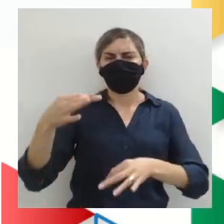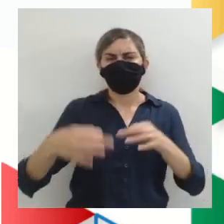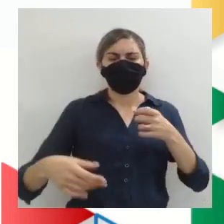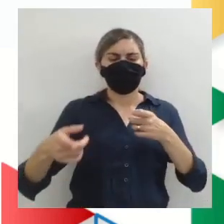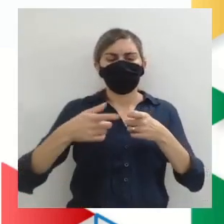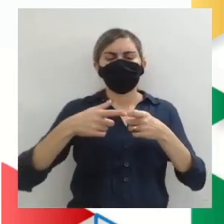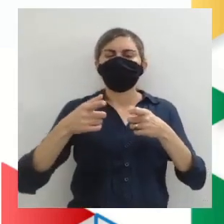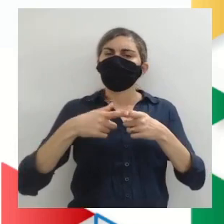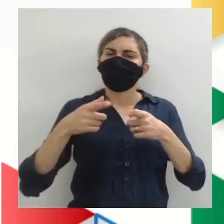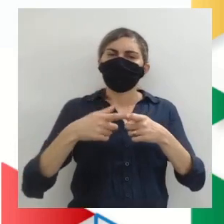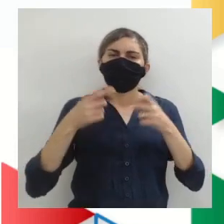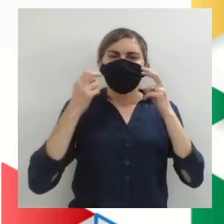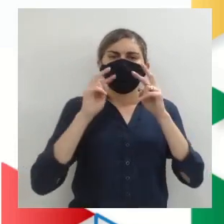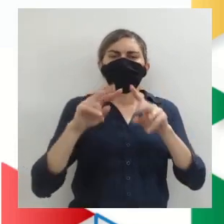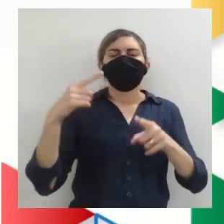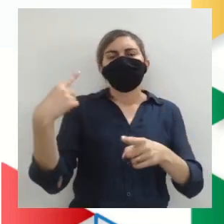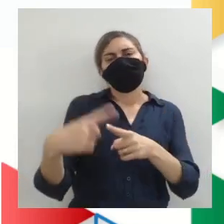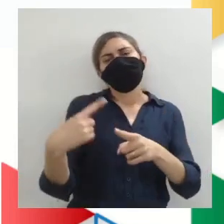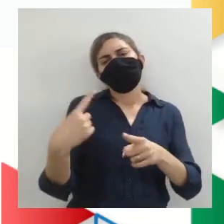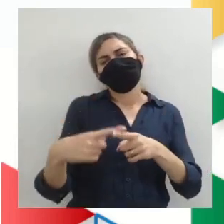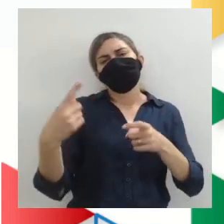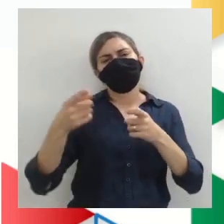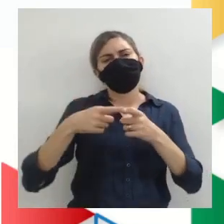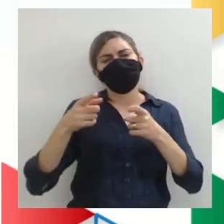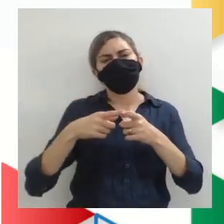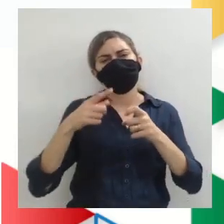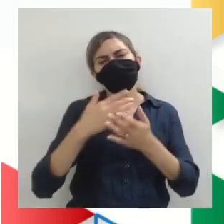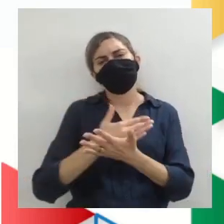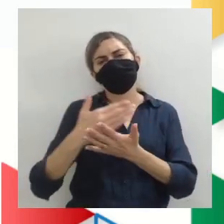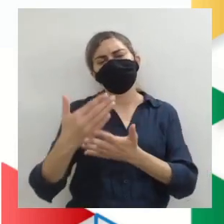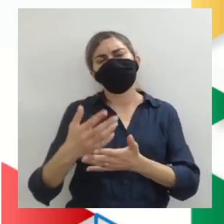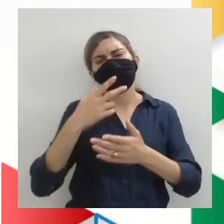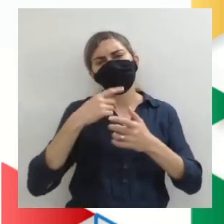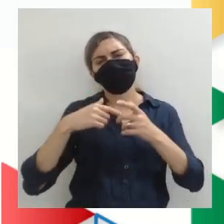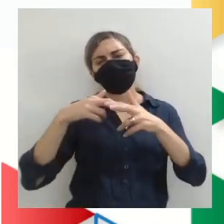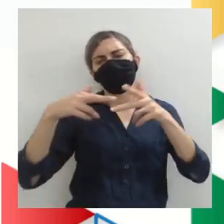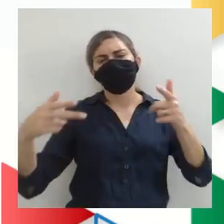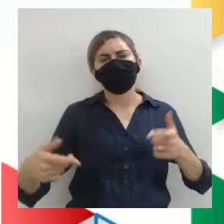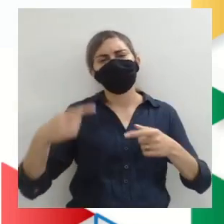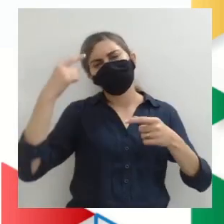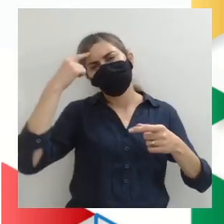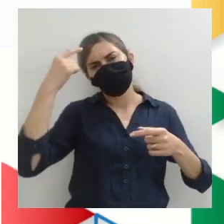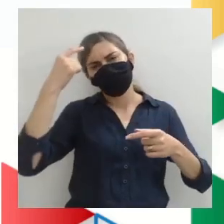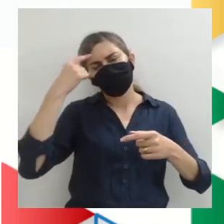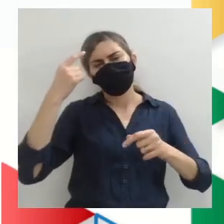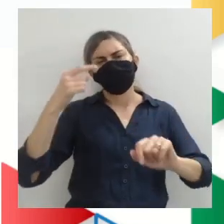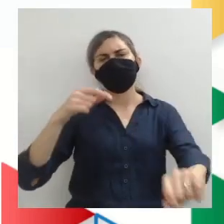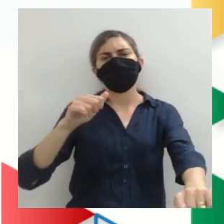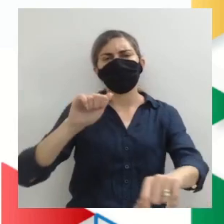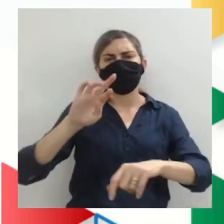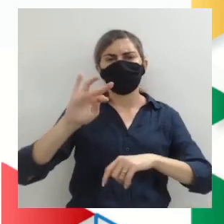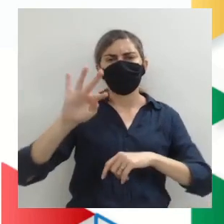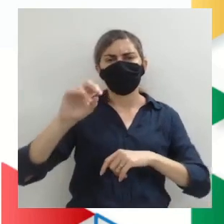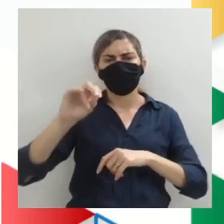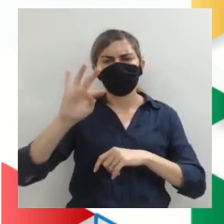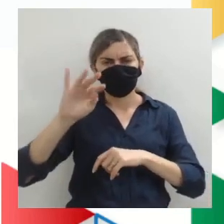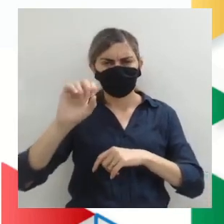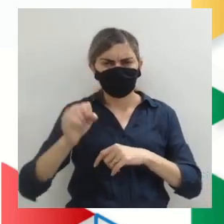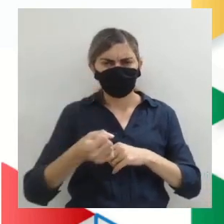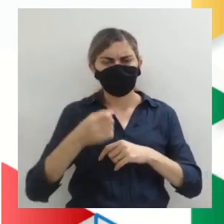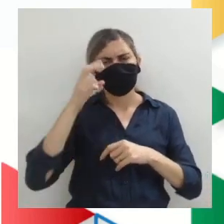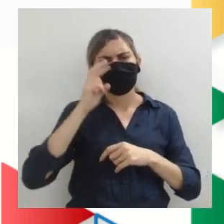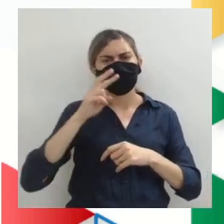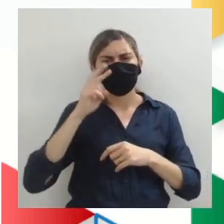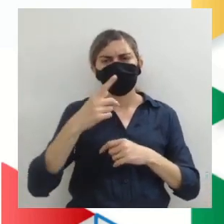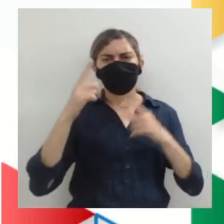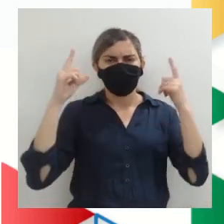médico. Vejam só, por que o comentador? Porque ele comentava as obras de quem? O pensamento de Aristóteles. Lembram